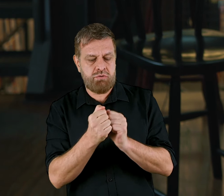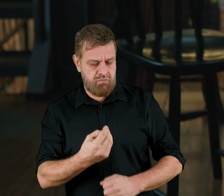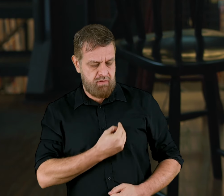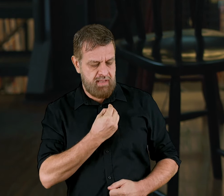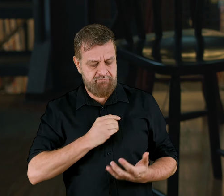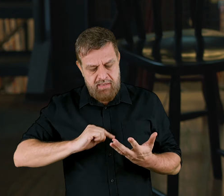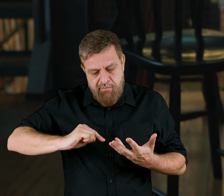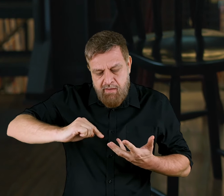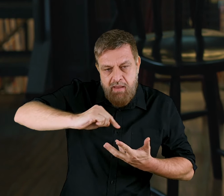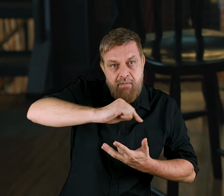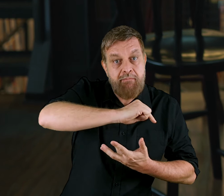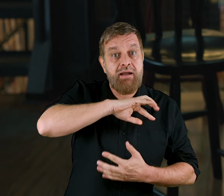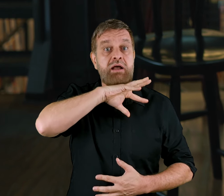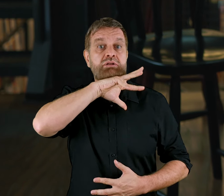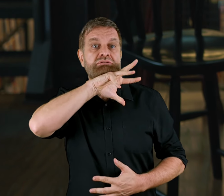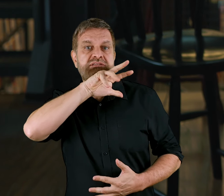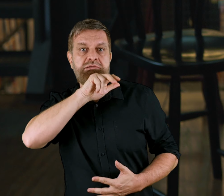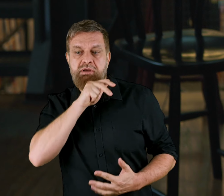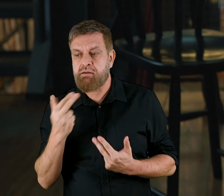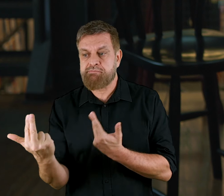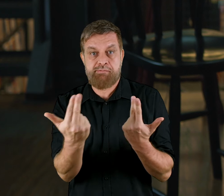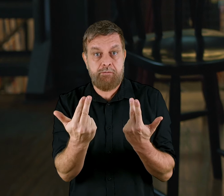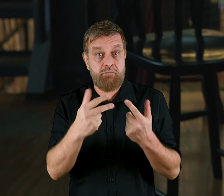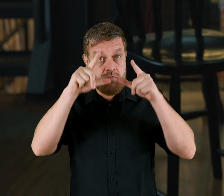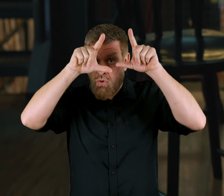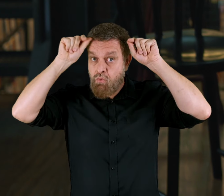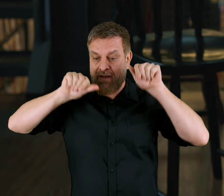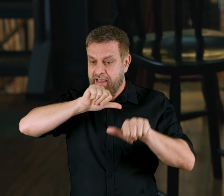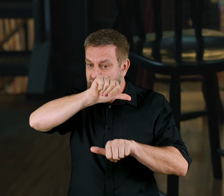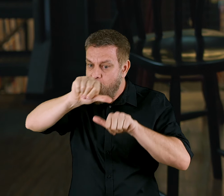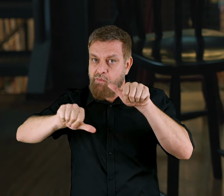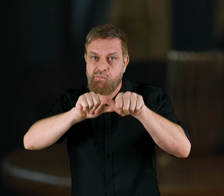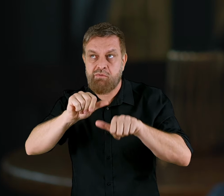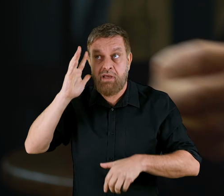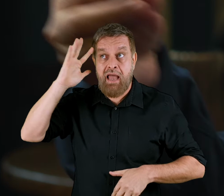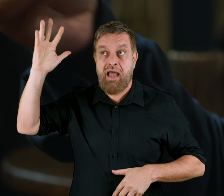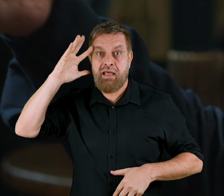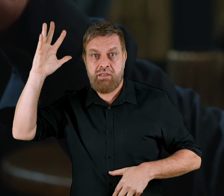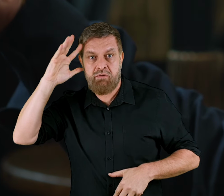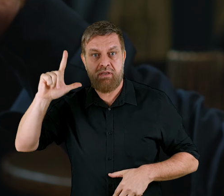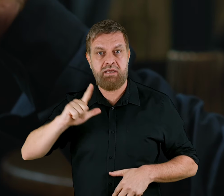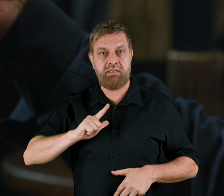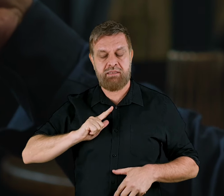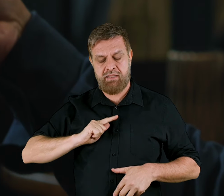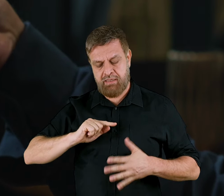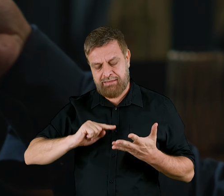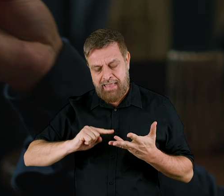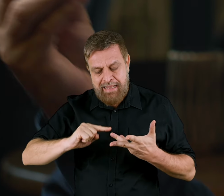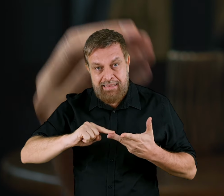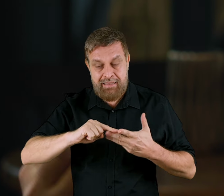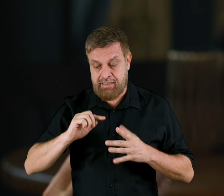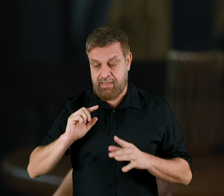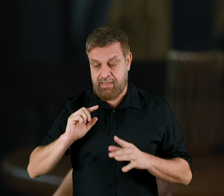vegetais, nos minerais e nos animais. E os gregos são os primeiros a criar esse tipo de dimensão. Cria toda uma tradição de um humanismo que eu